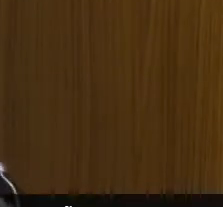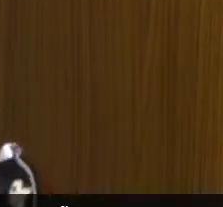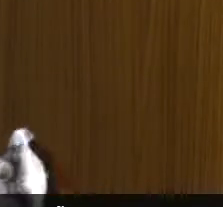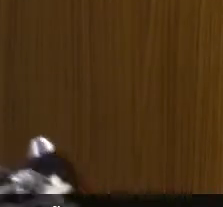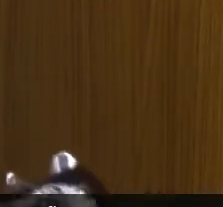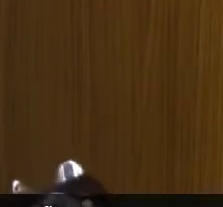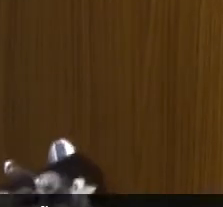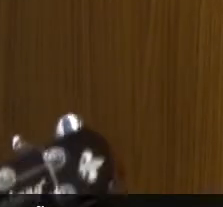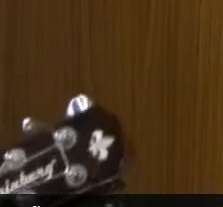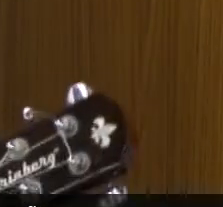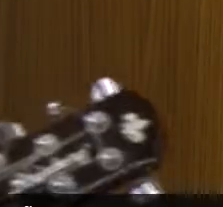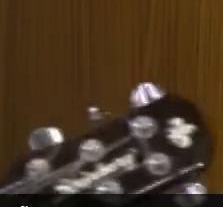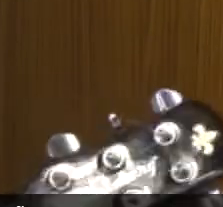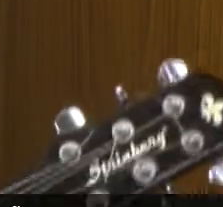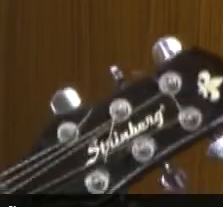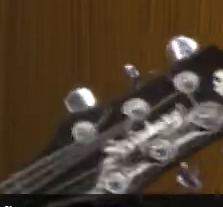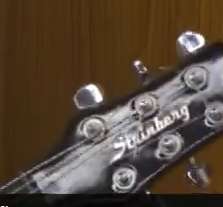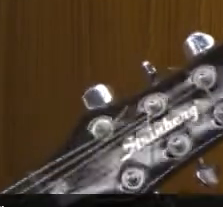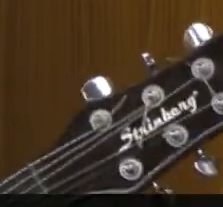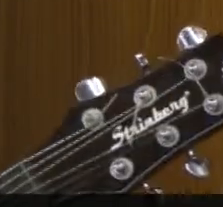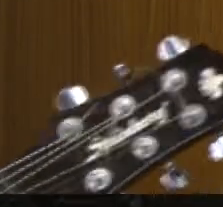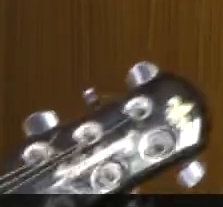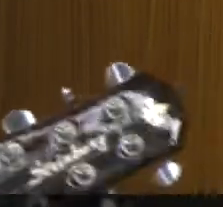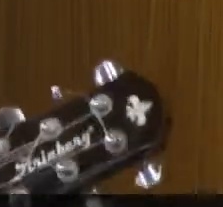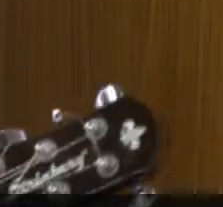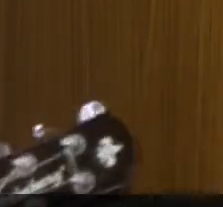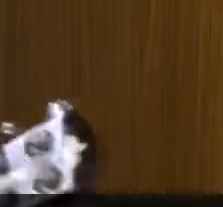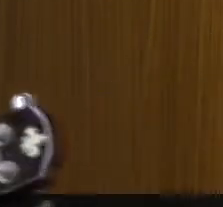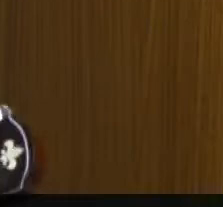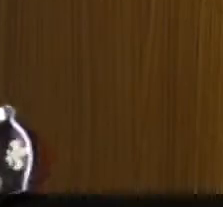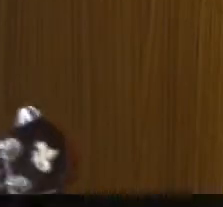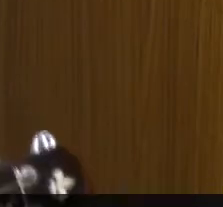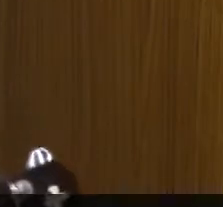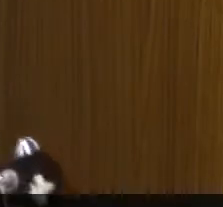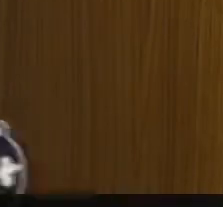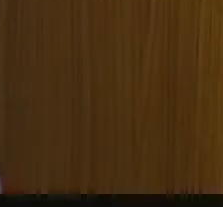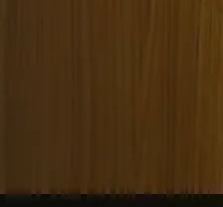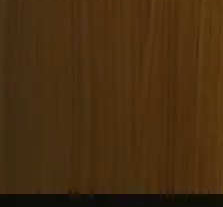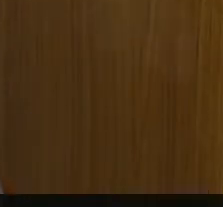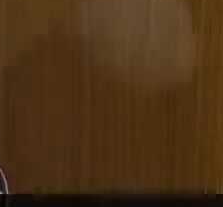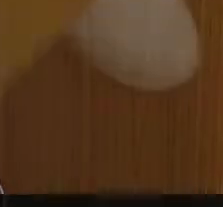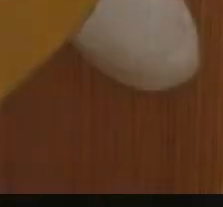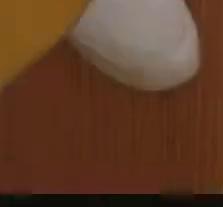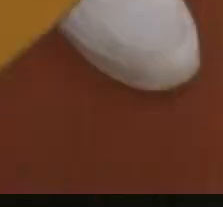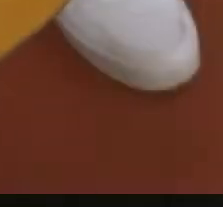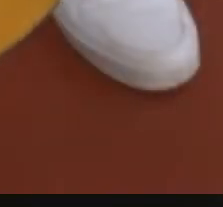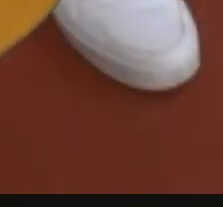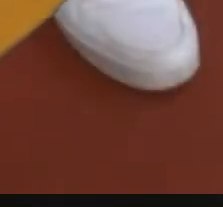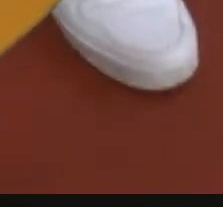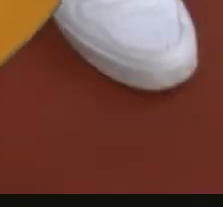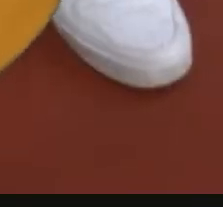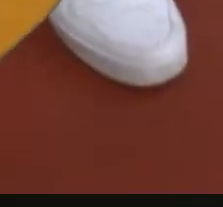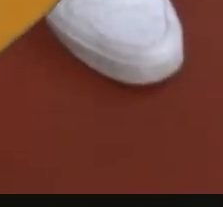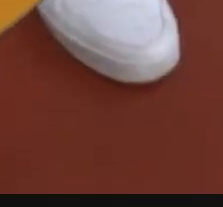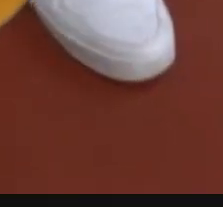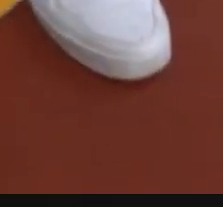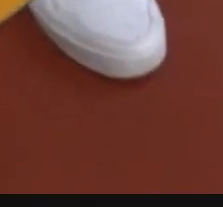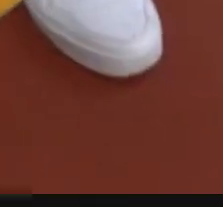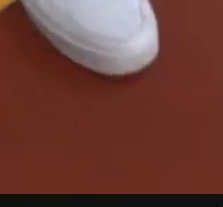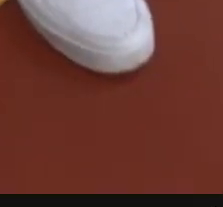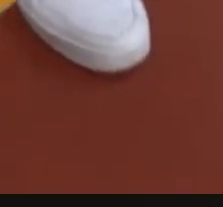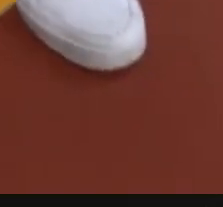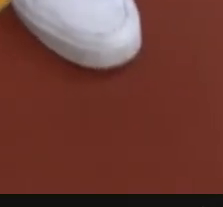nossa história se façil a profero toma nós somos quilombola foi quero